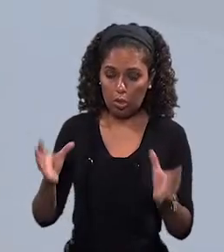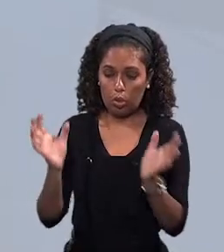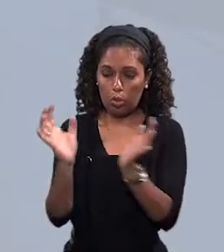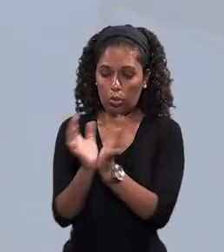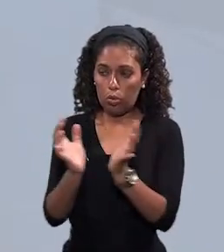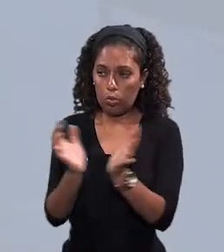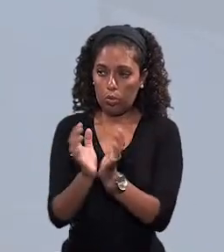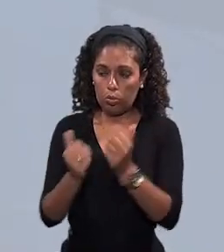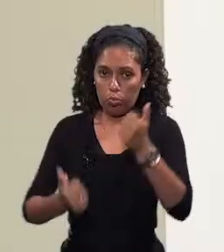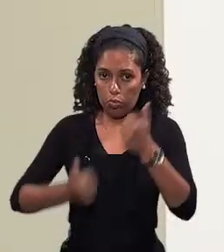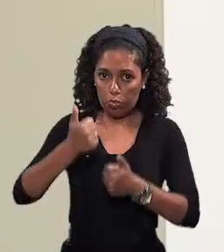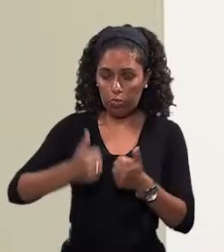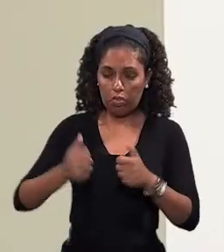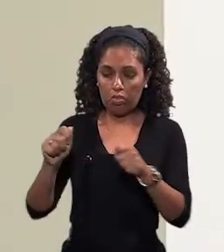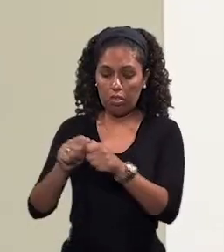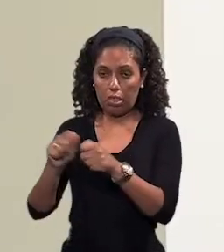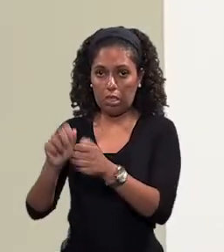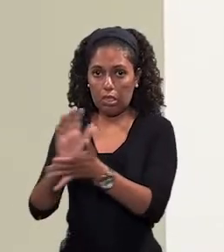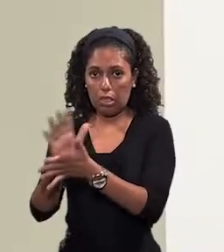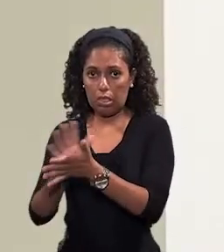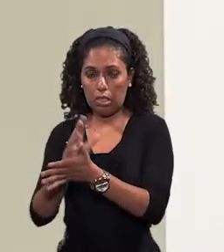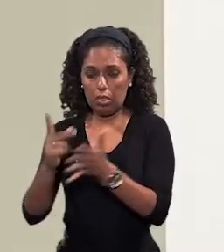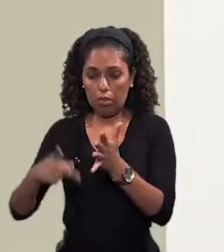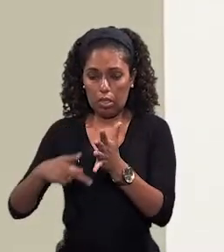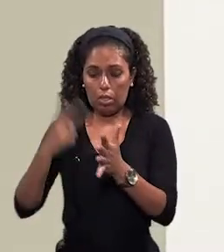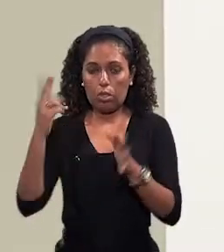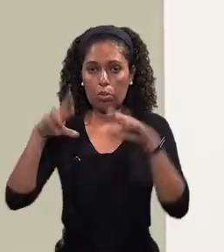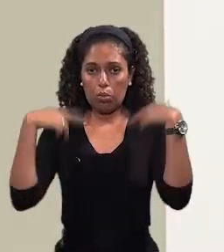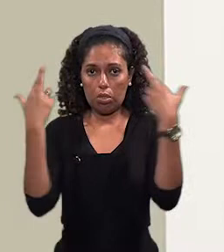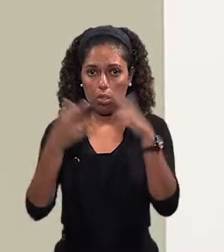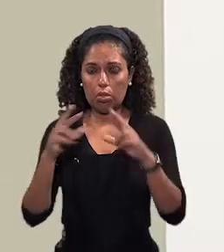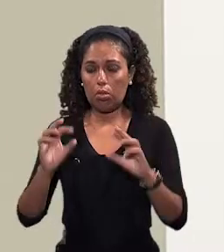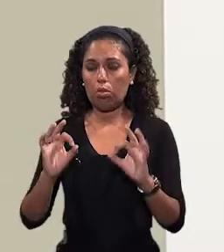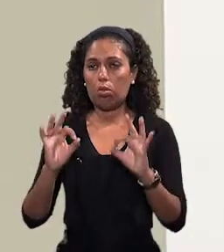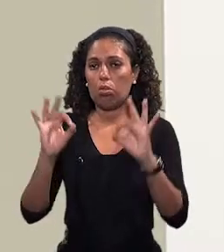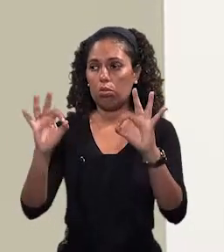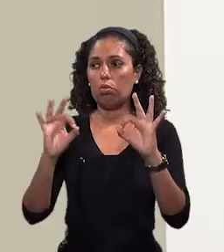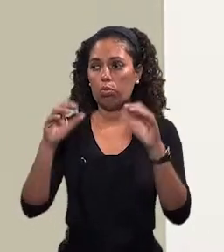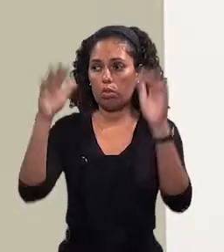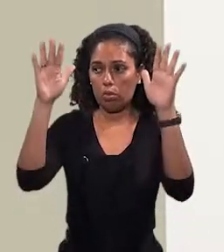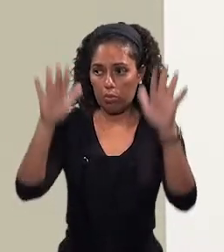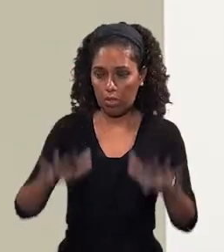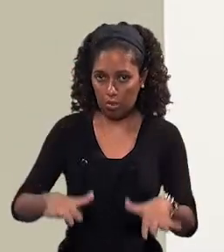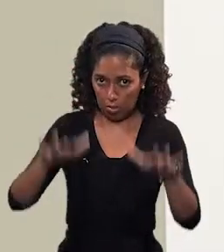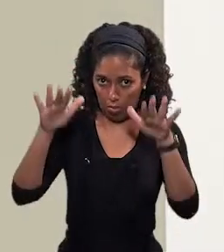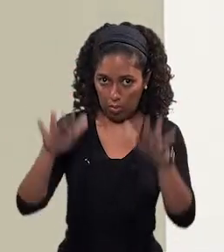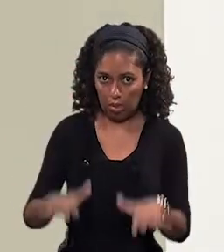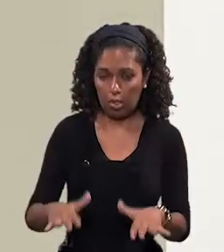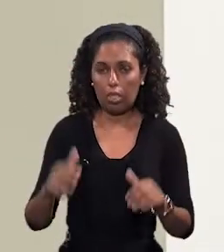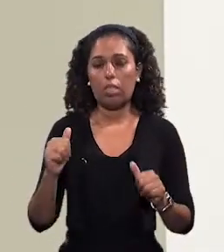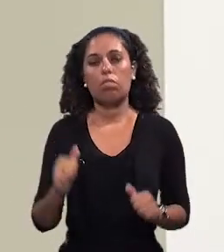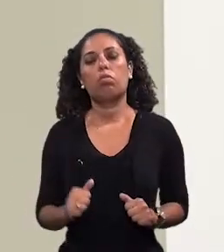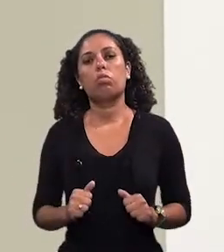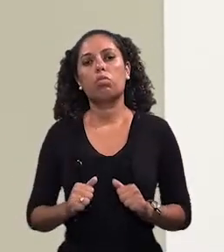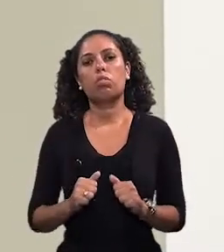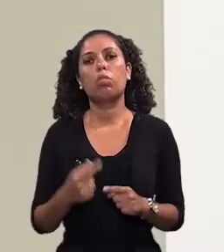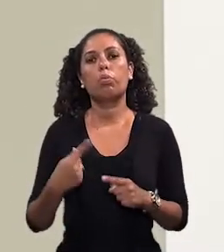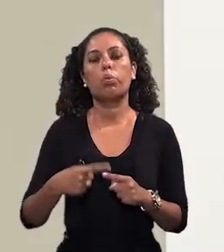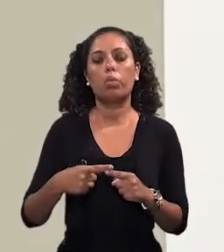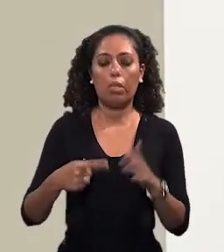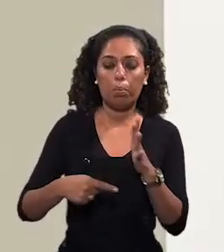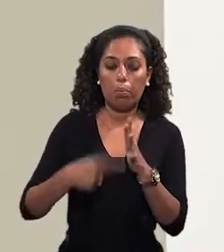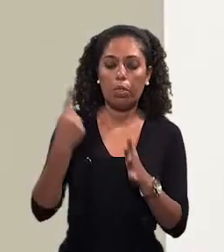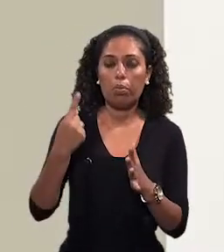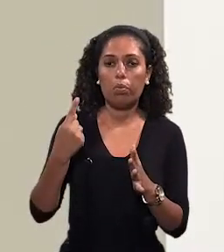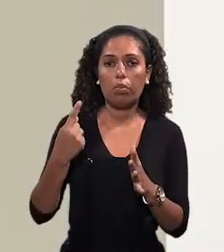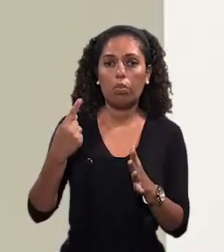aquela oportunidade. Exatamente. Né? Segundo representantes das famílias, foi a segunda homenagem que fizeram às famílias e aos